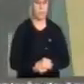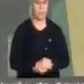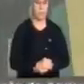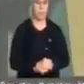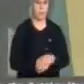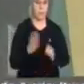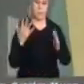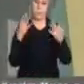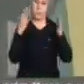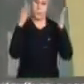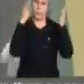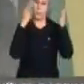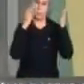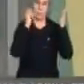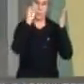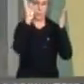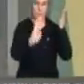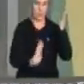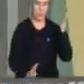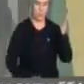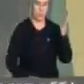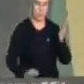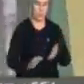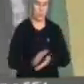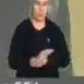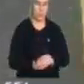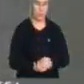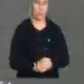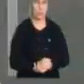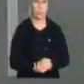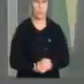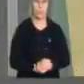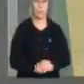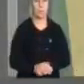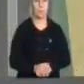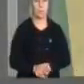viva a responsabilidade do nosso país. 485 na casa e 482.